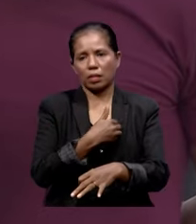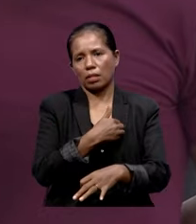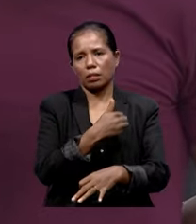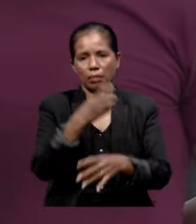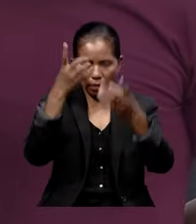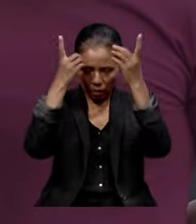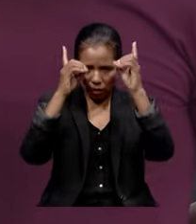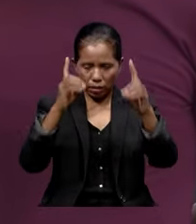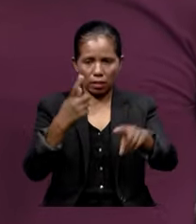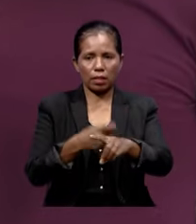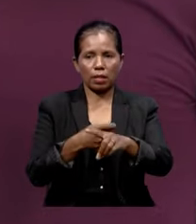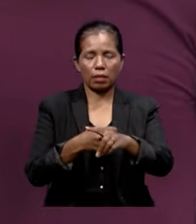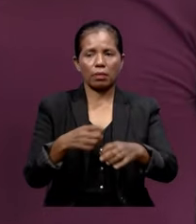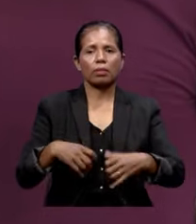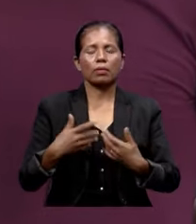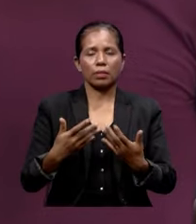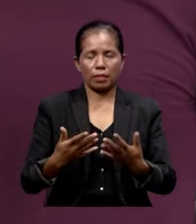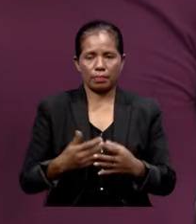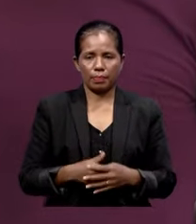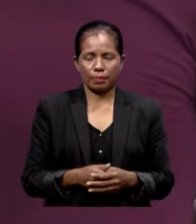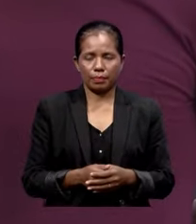durasaun estadia Surabaya.